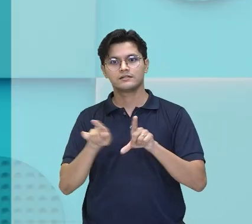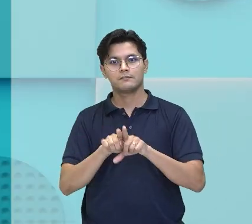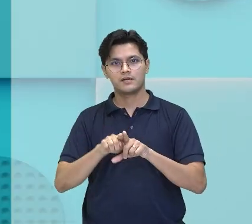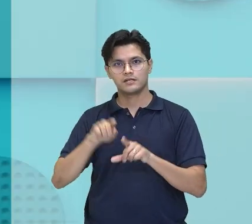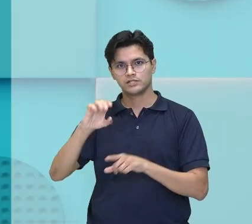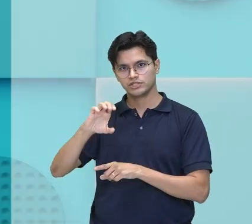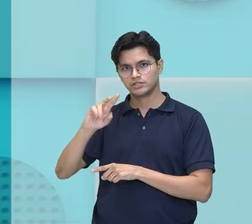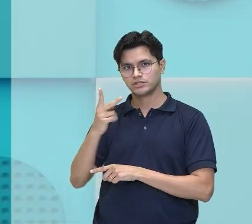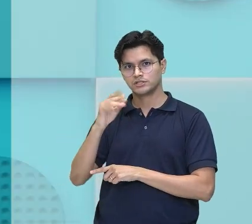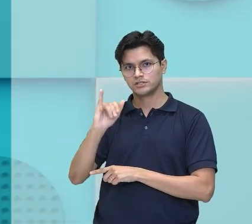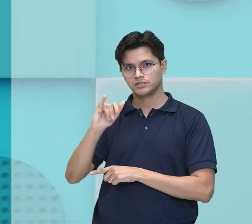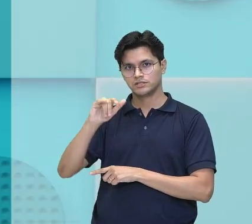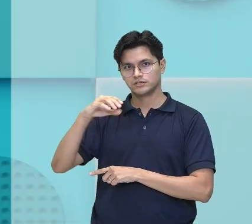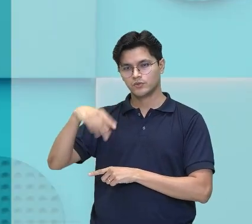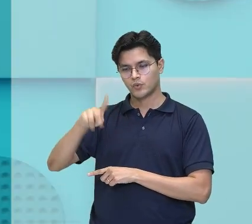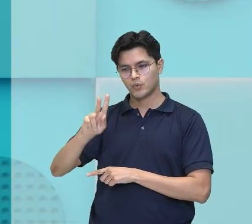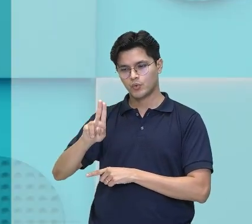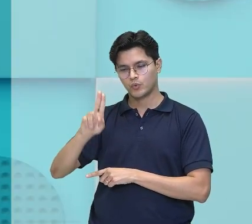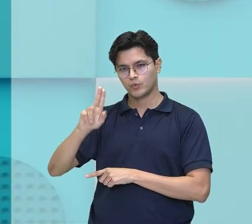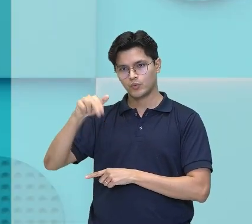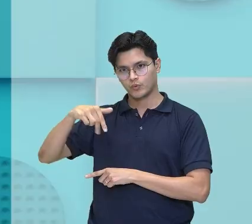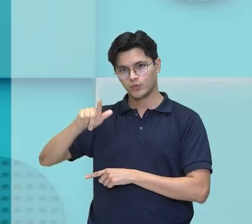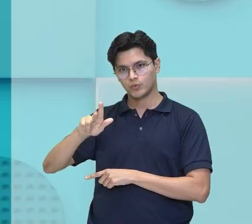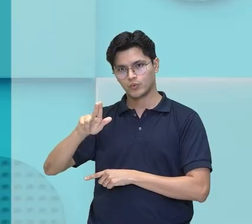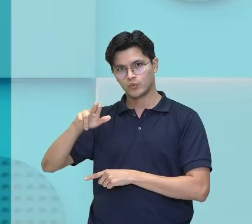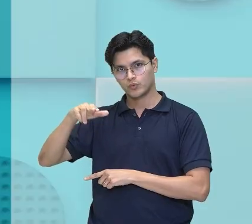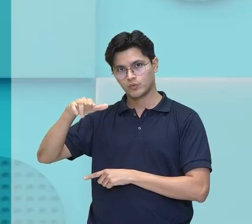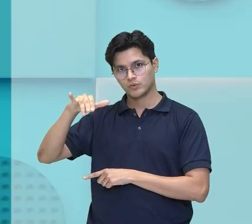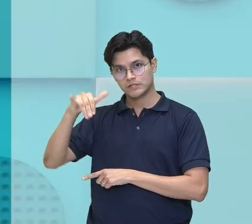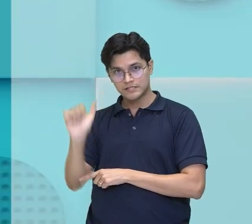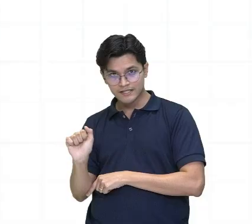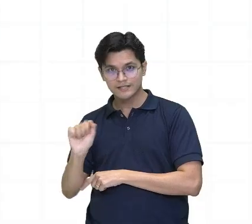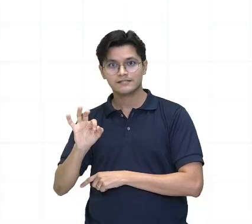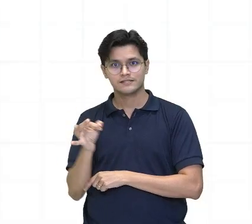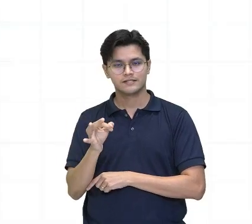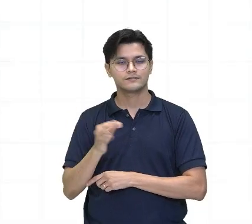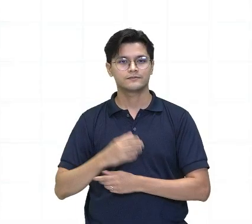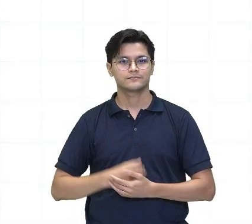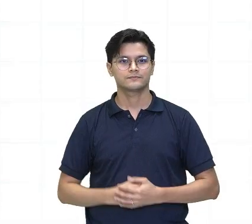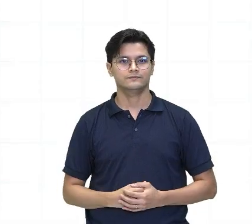forma simultânea. Vamos verificar, prestem atenção no texto.